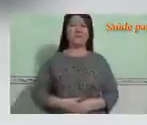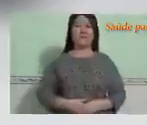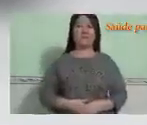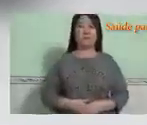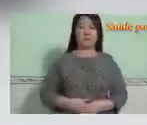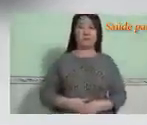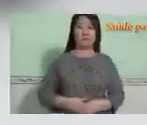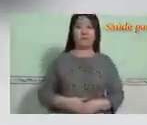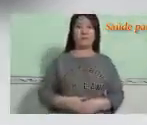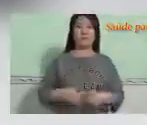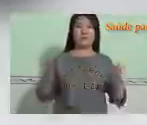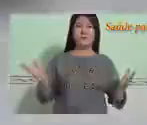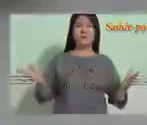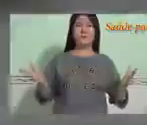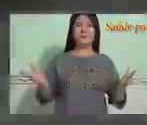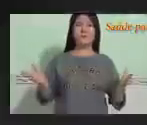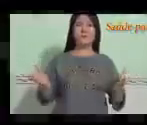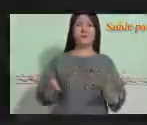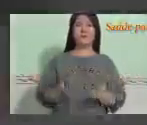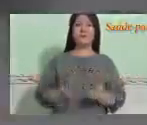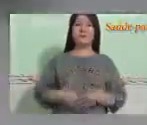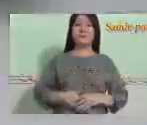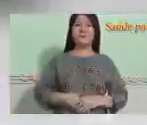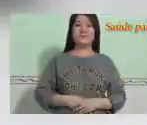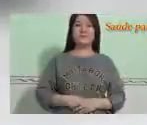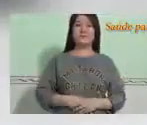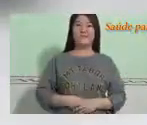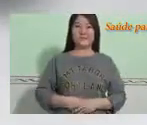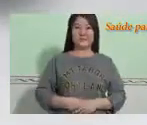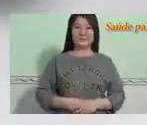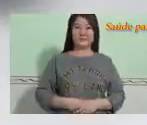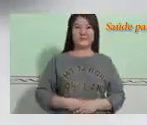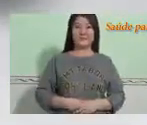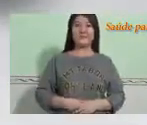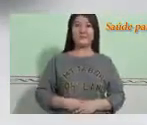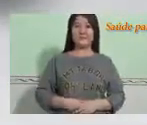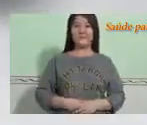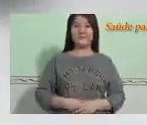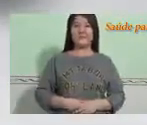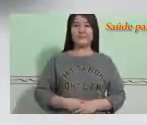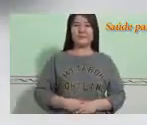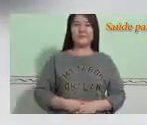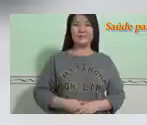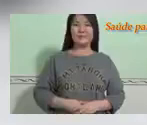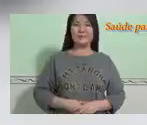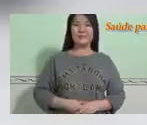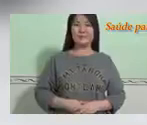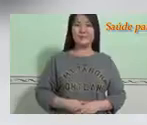esses procedimentos podem trazer risco para quem recebe a doação quando a doador corpus